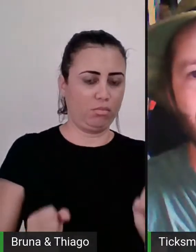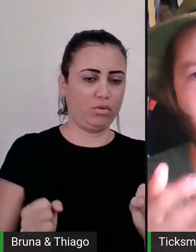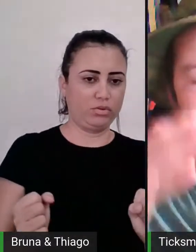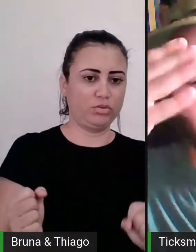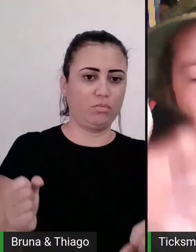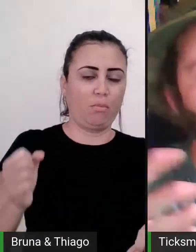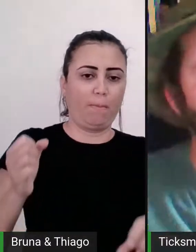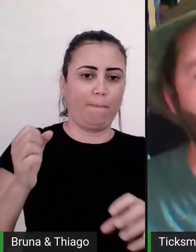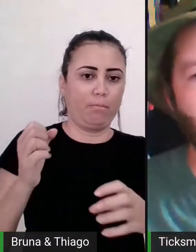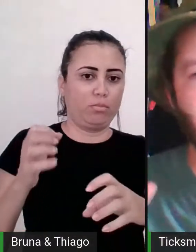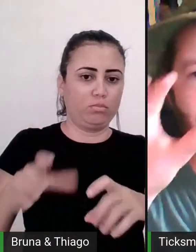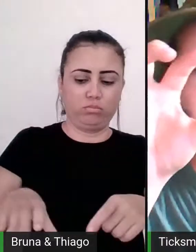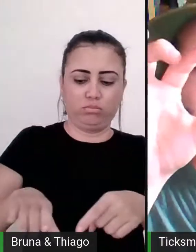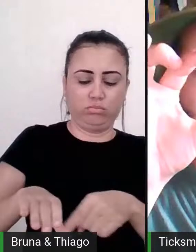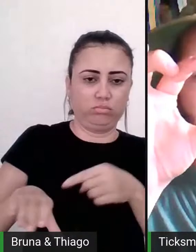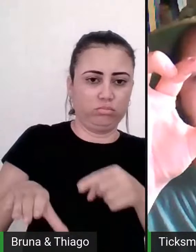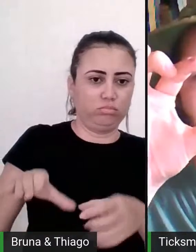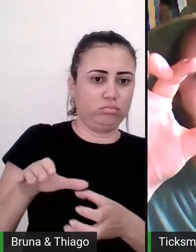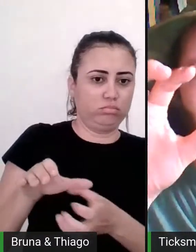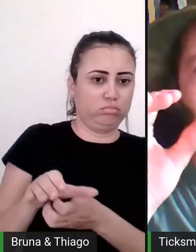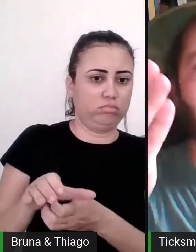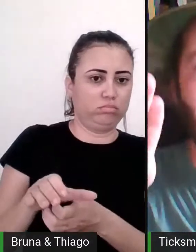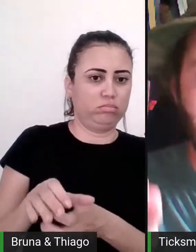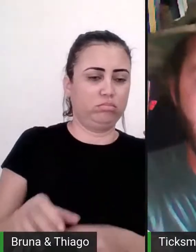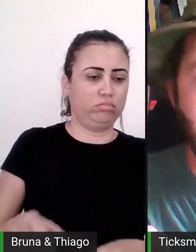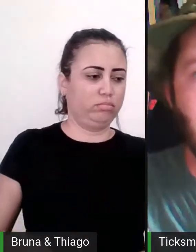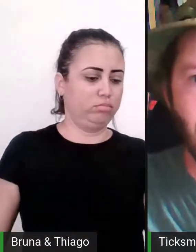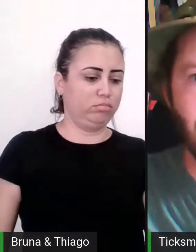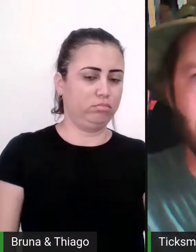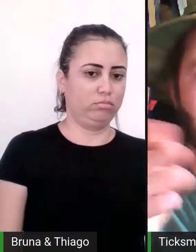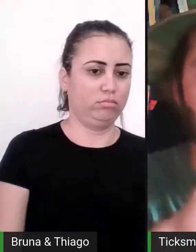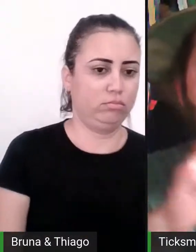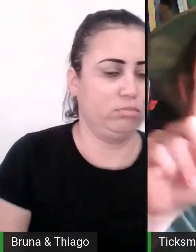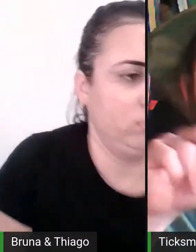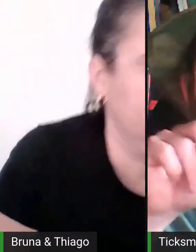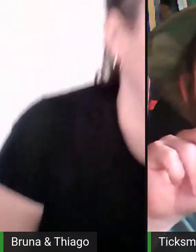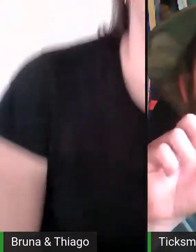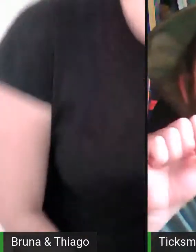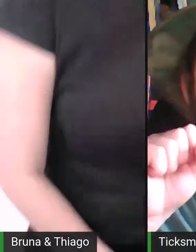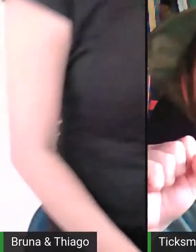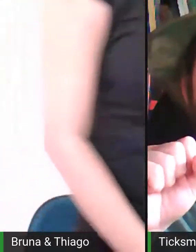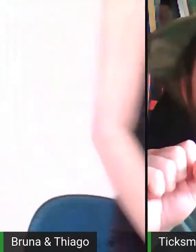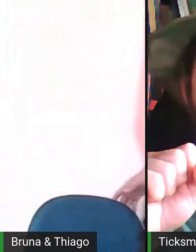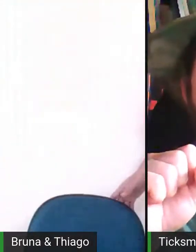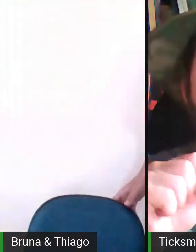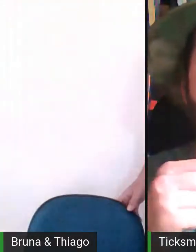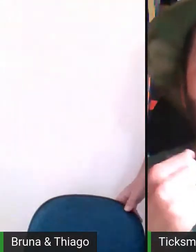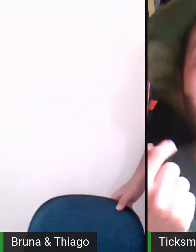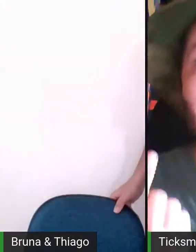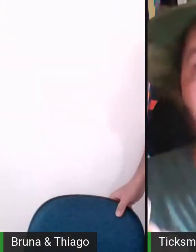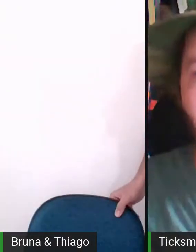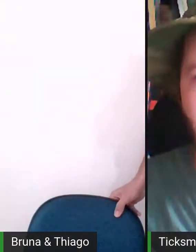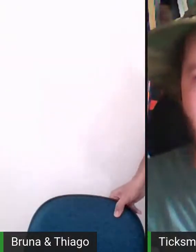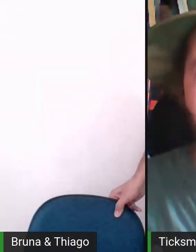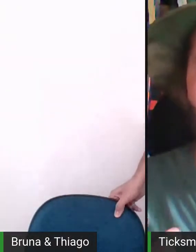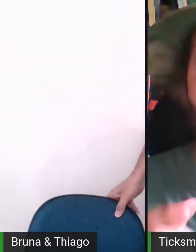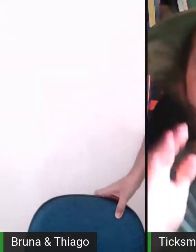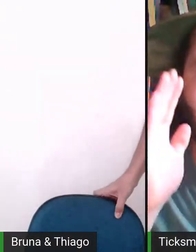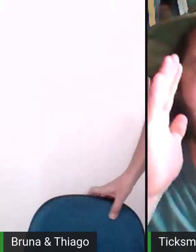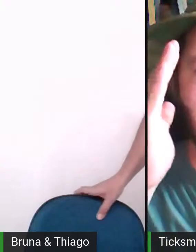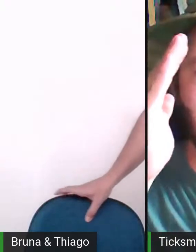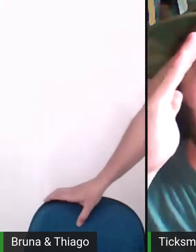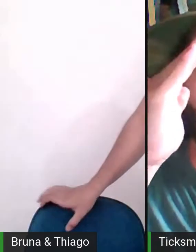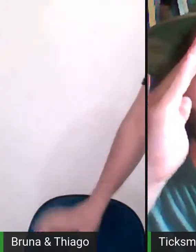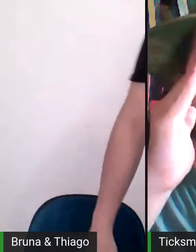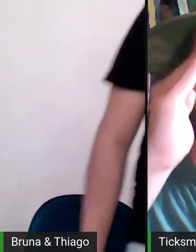calcanhar, né, então o meu peso, óbvio, era pequenininha. Ela tem veneno, mas não é fatal. Agora,